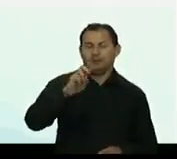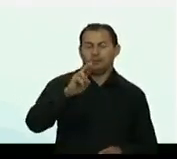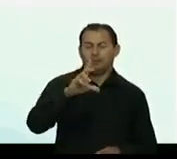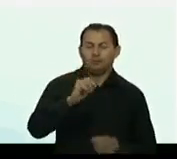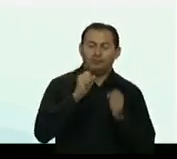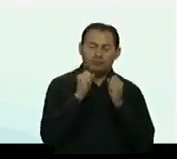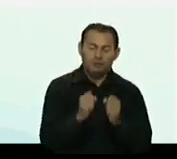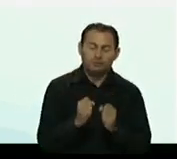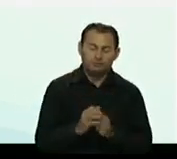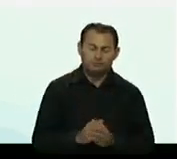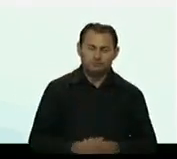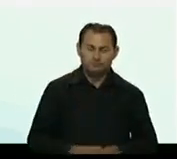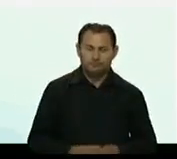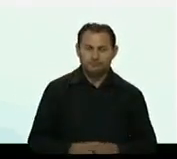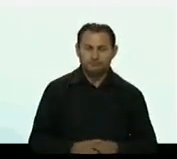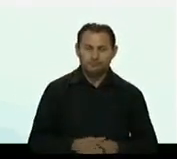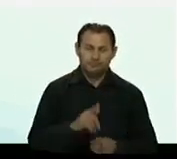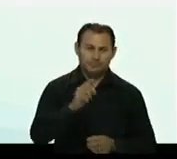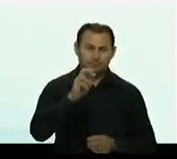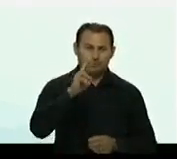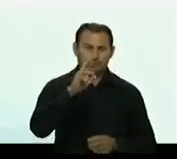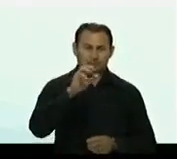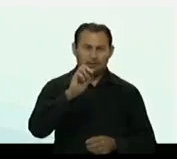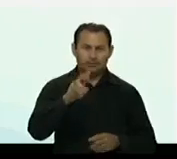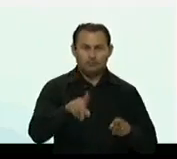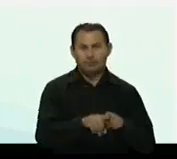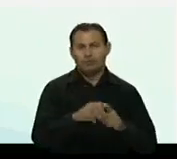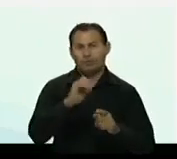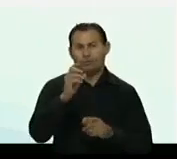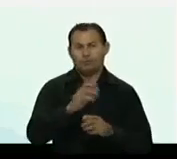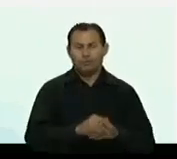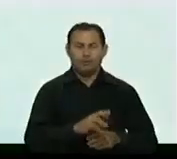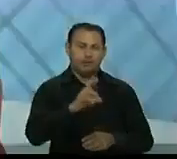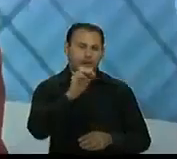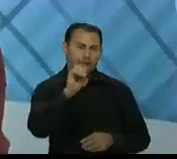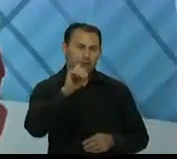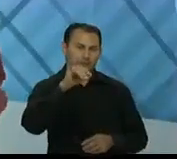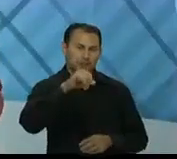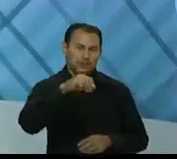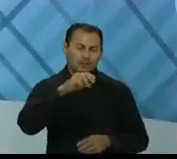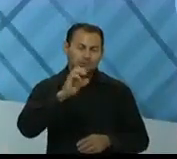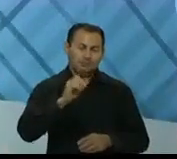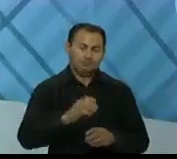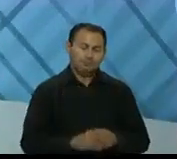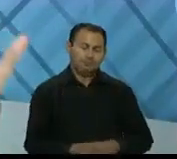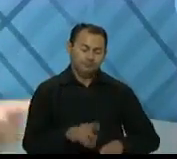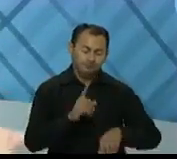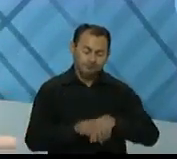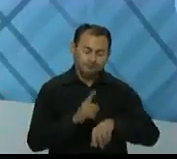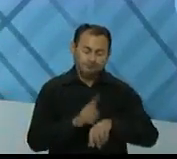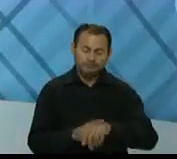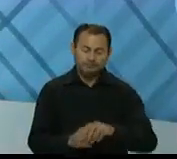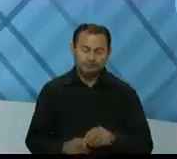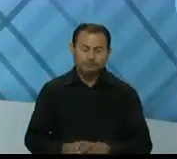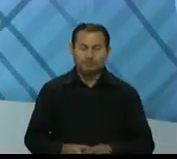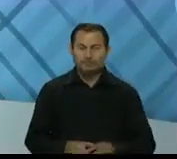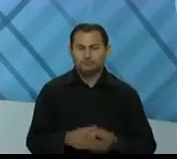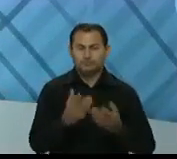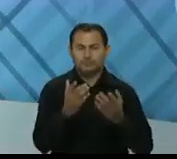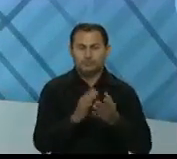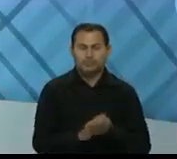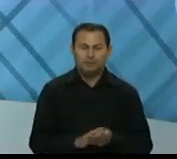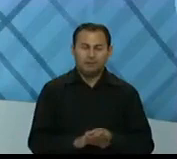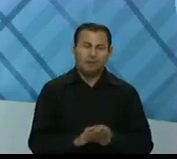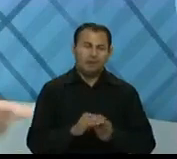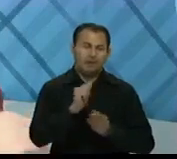ser dado em graus ou radianos. Então, a medida